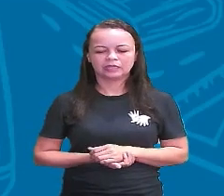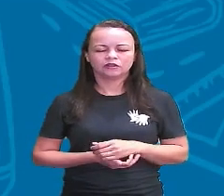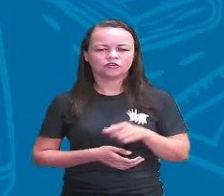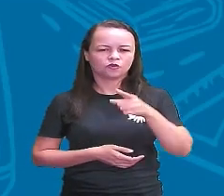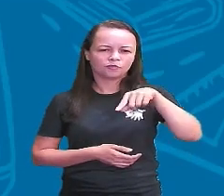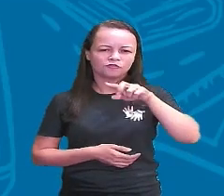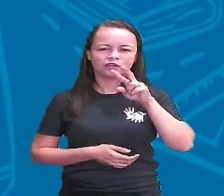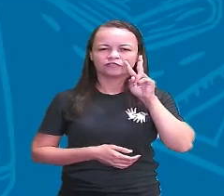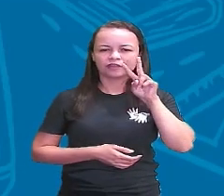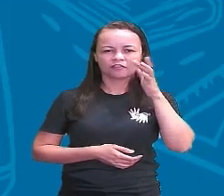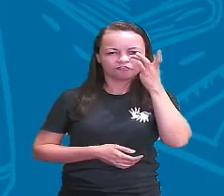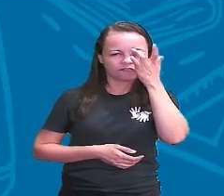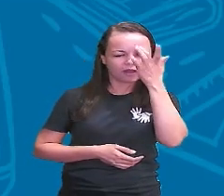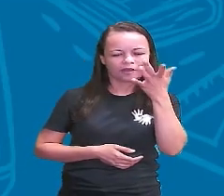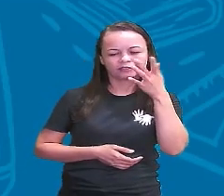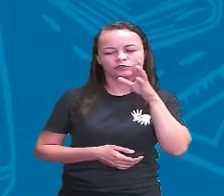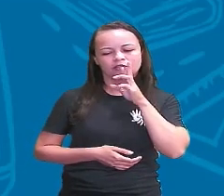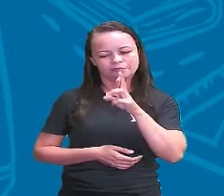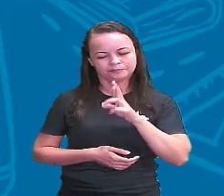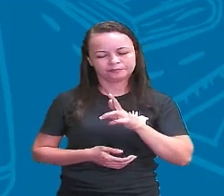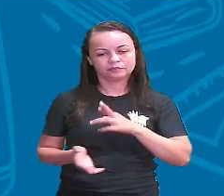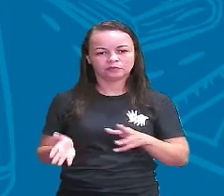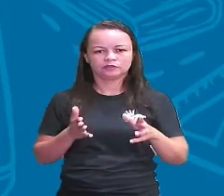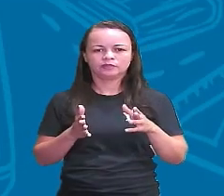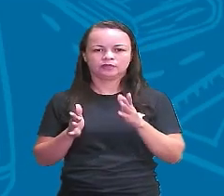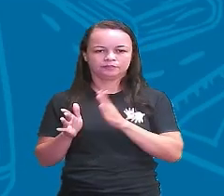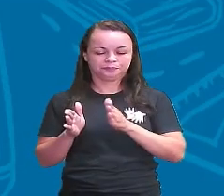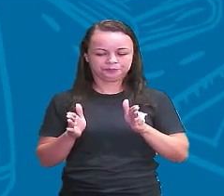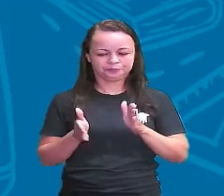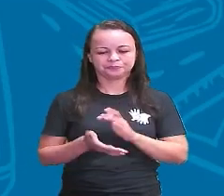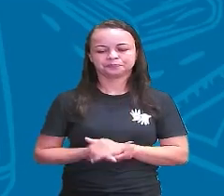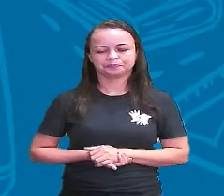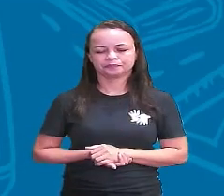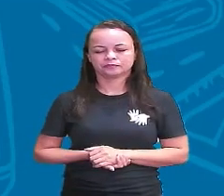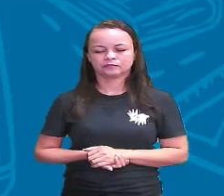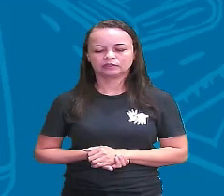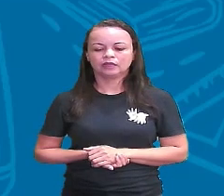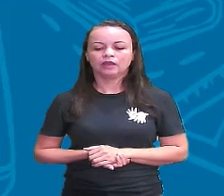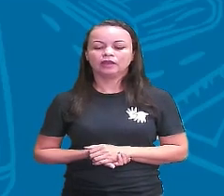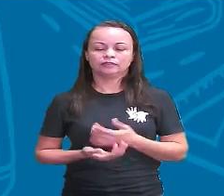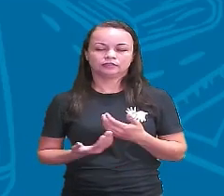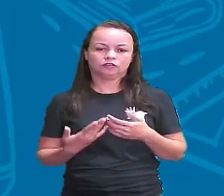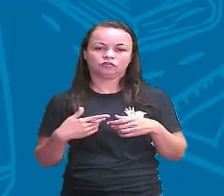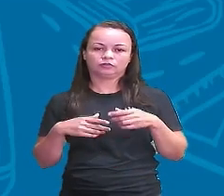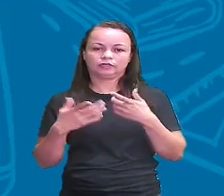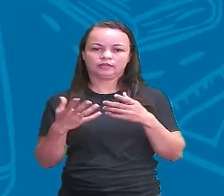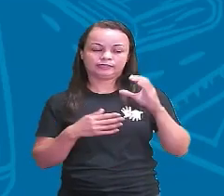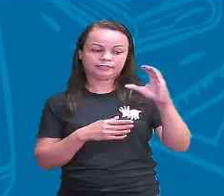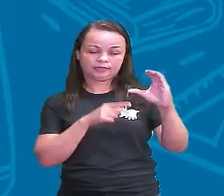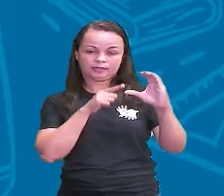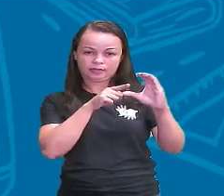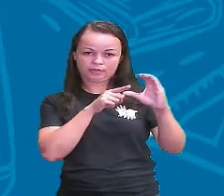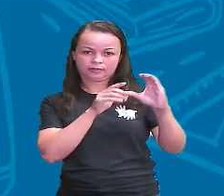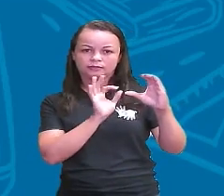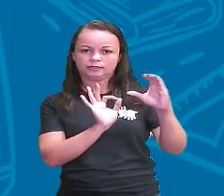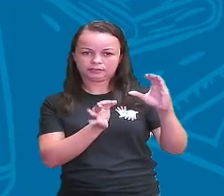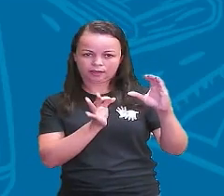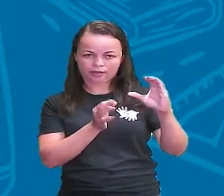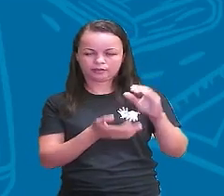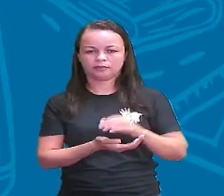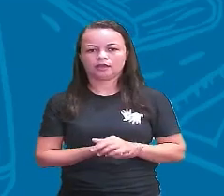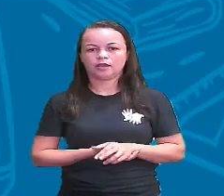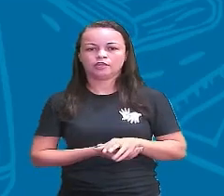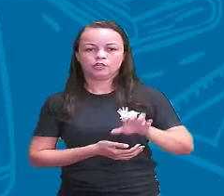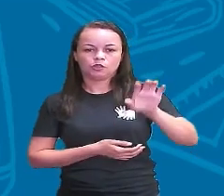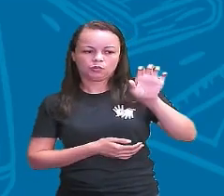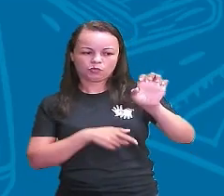essas perguntinhas a partir daquilo que nós aprendemos na nossa aula. Então a gente vai colocar C nas alternativas certas e um